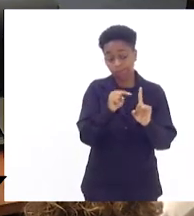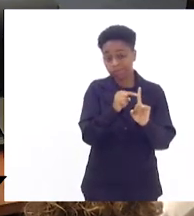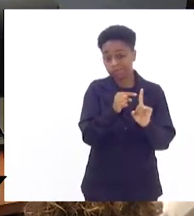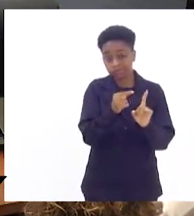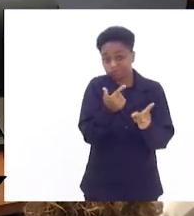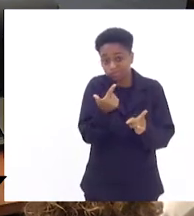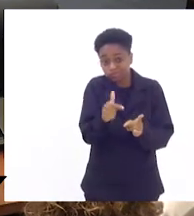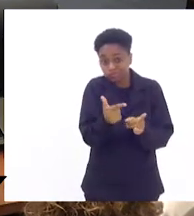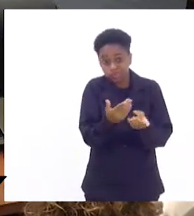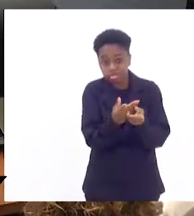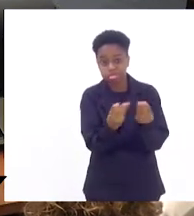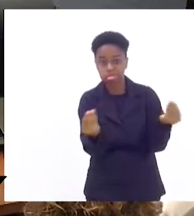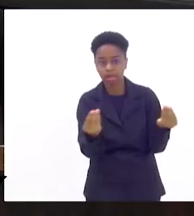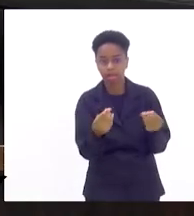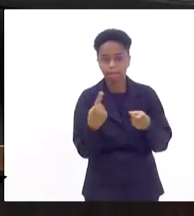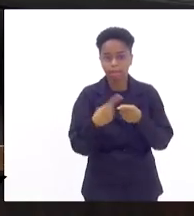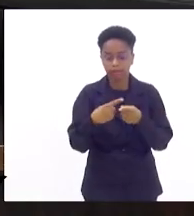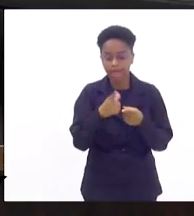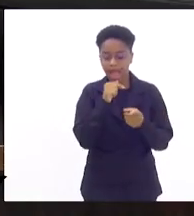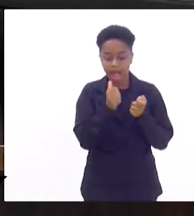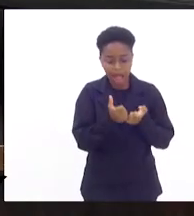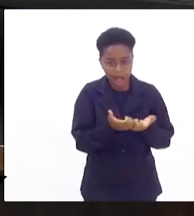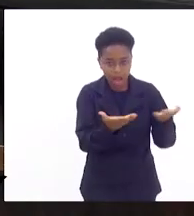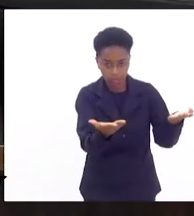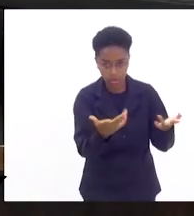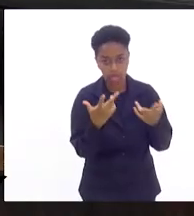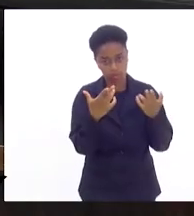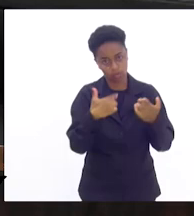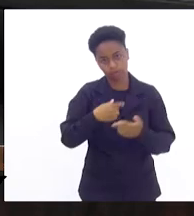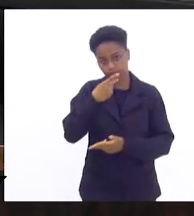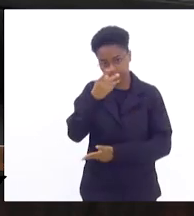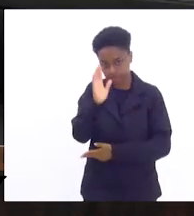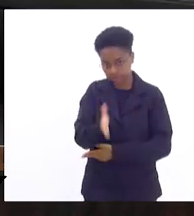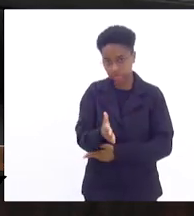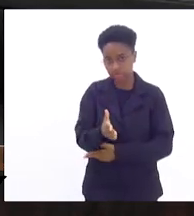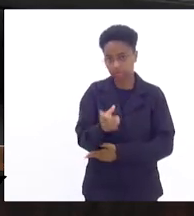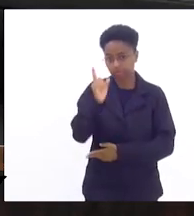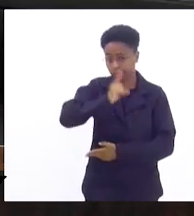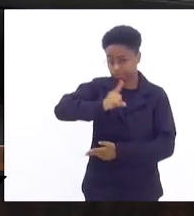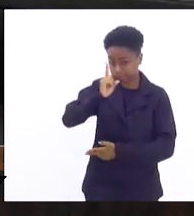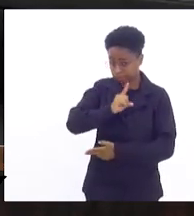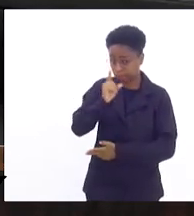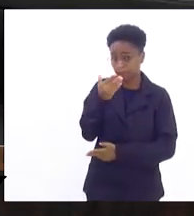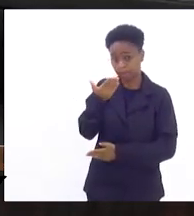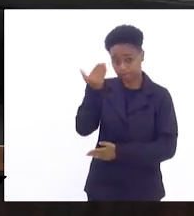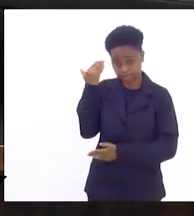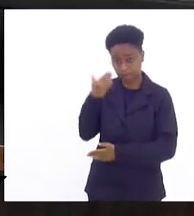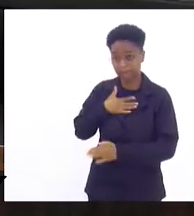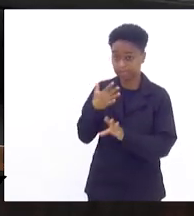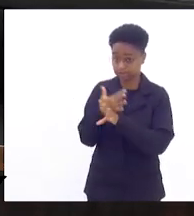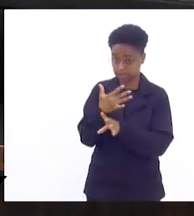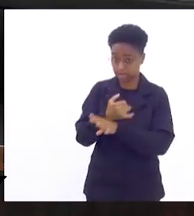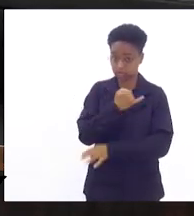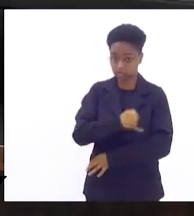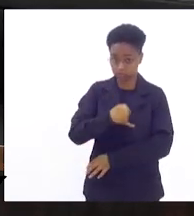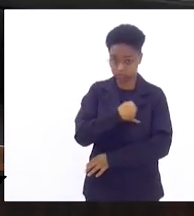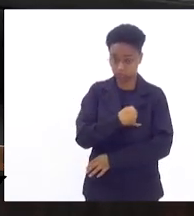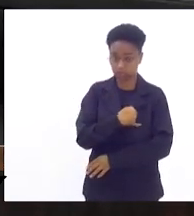perde. Porque o abastecimento de água, como eu já falei, ele era deficitário na minha cidade, São João de